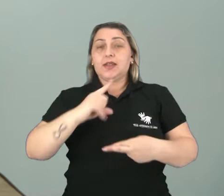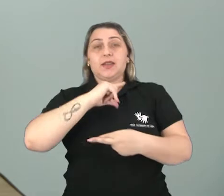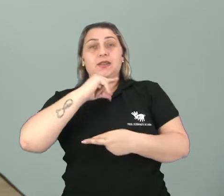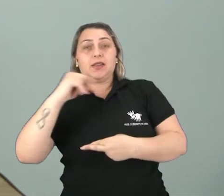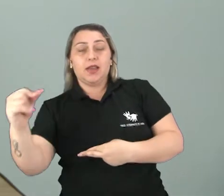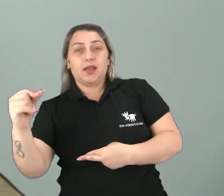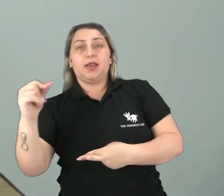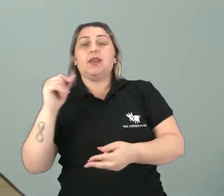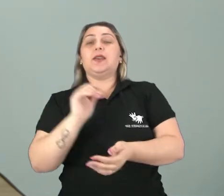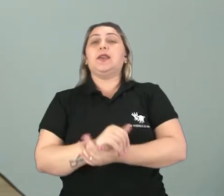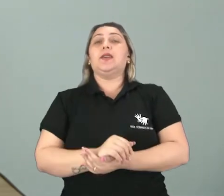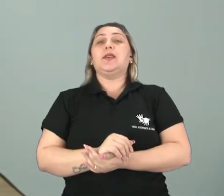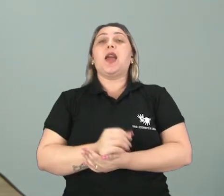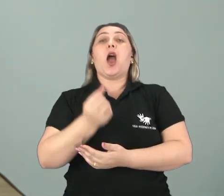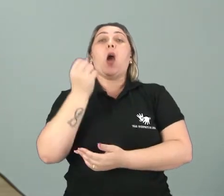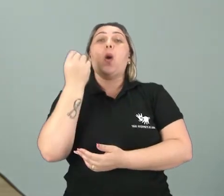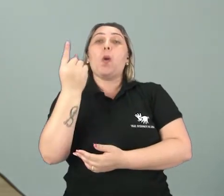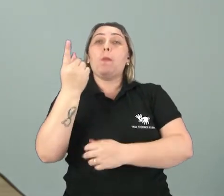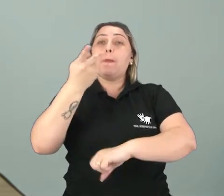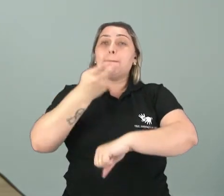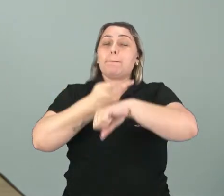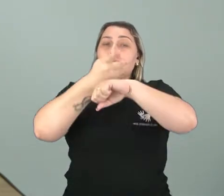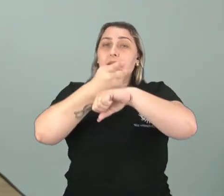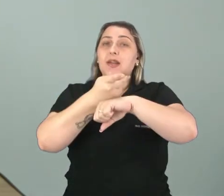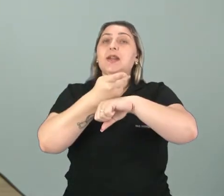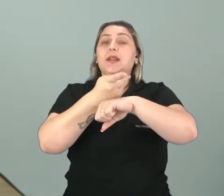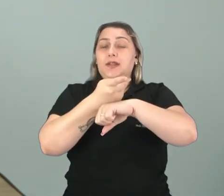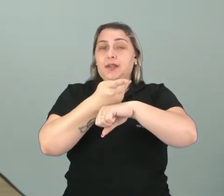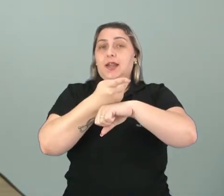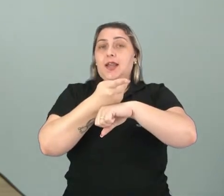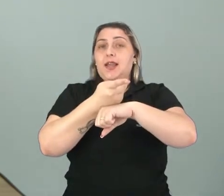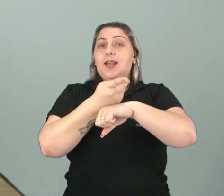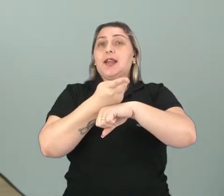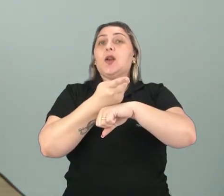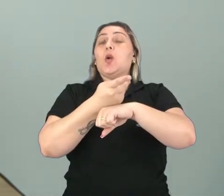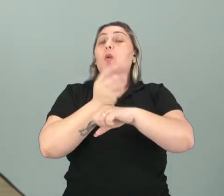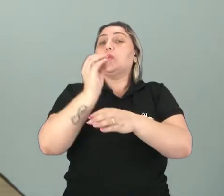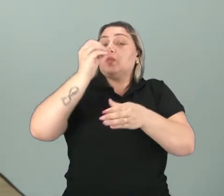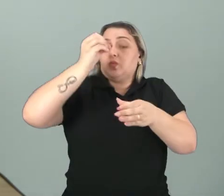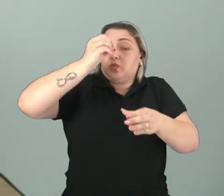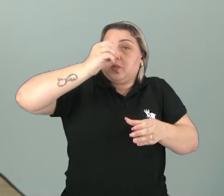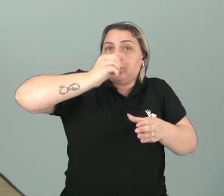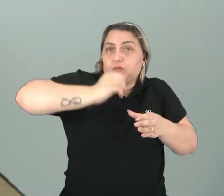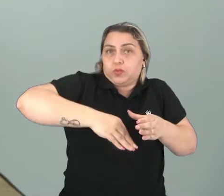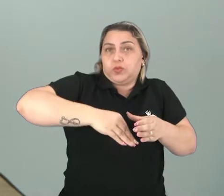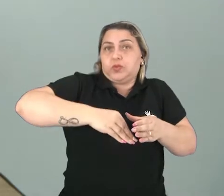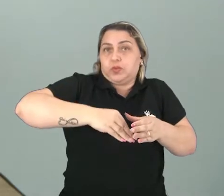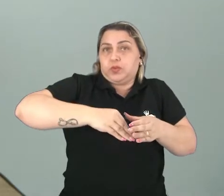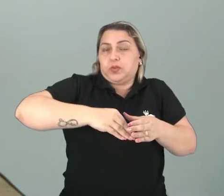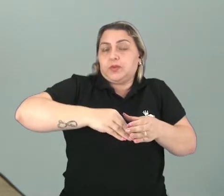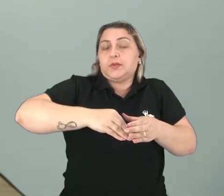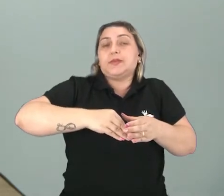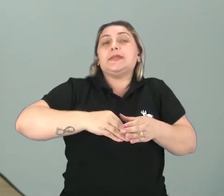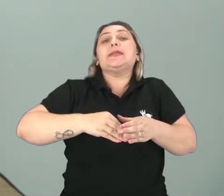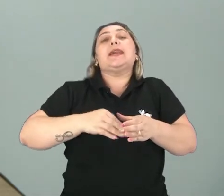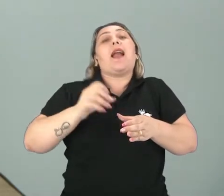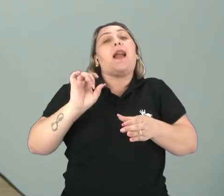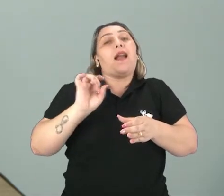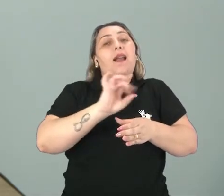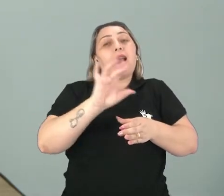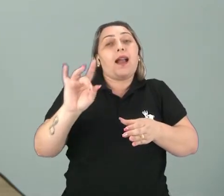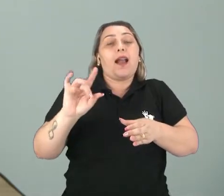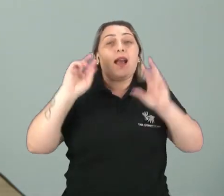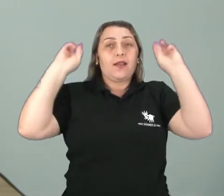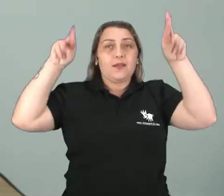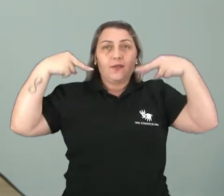saía, ele contava uma pedrinha e adicionava essa pedra dentro de um saco. Assim, a cada ovelha que saía,